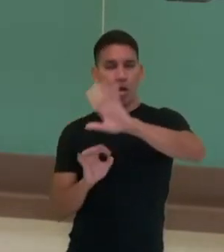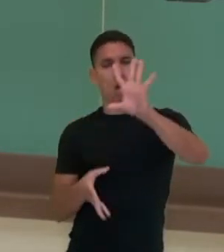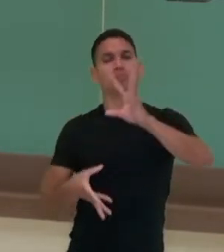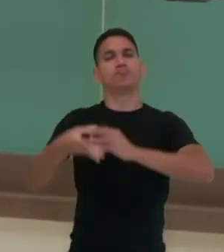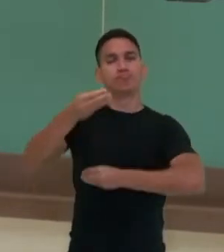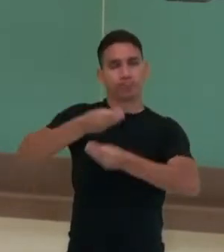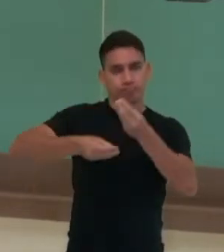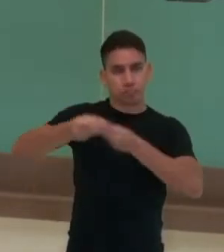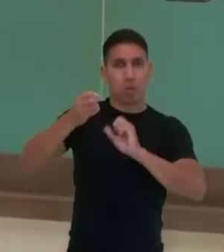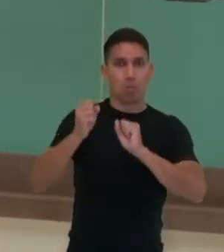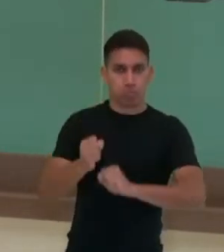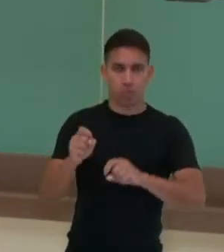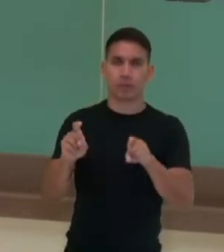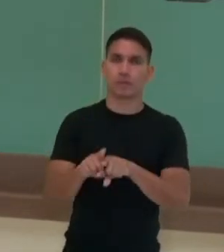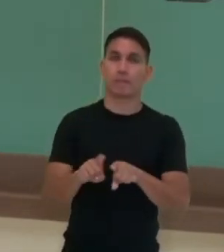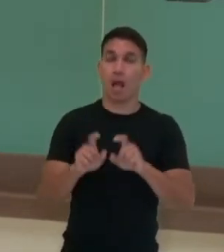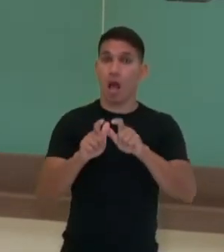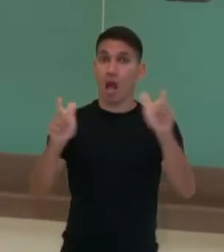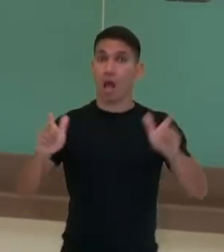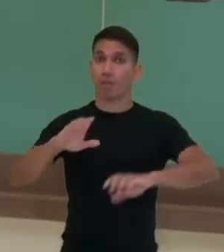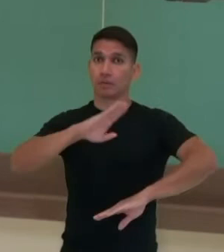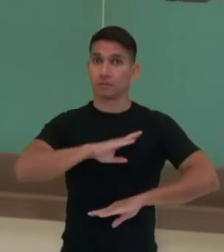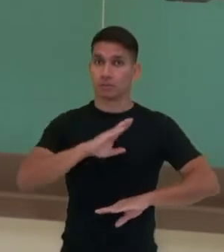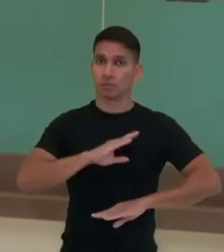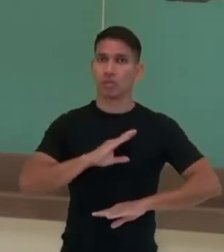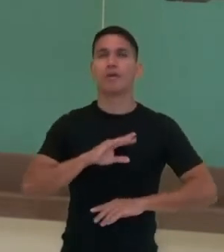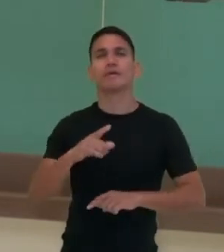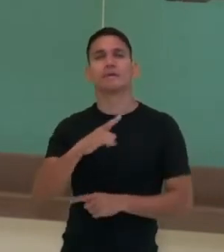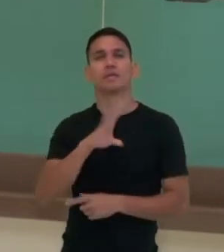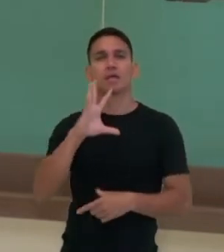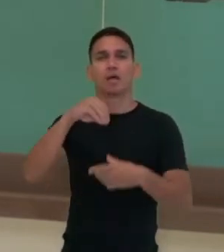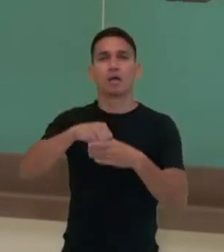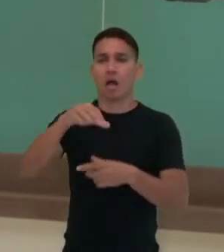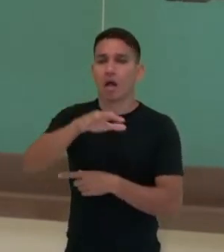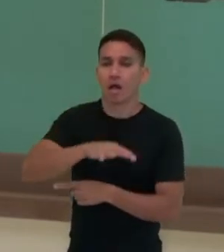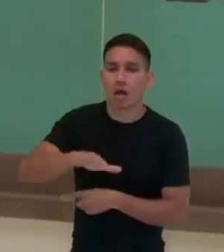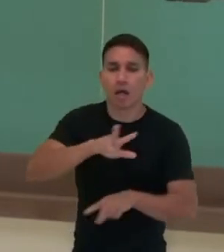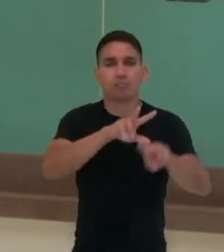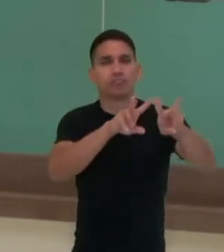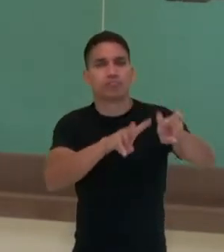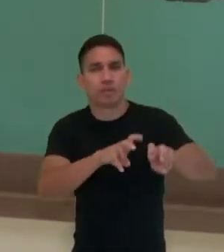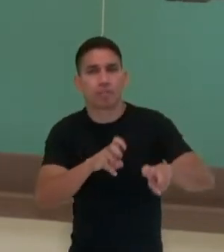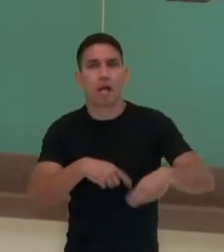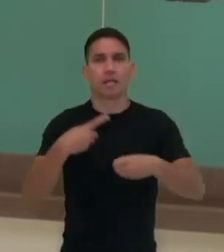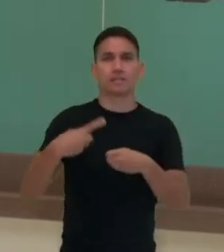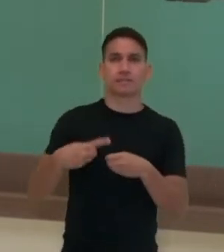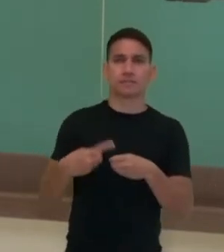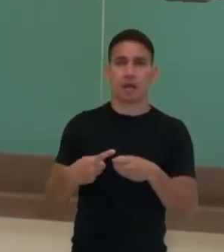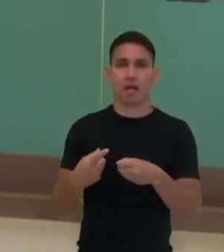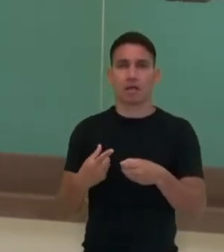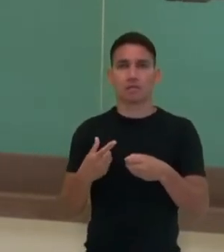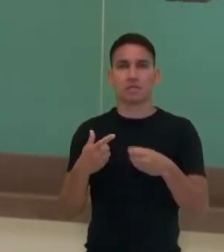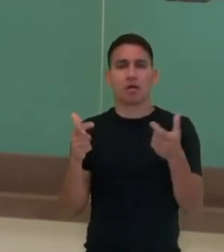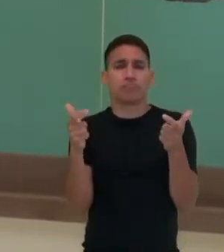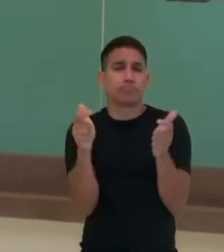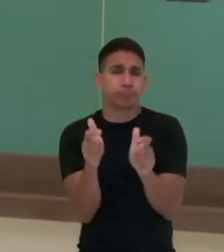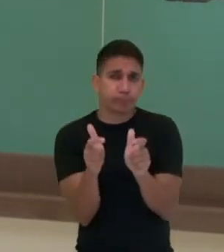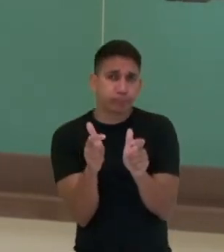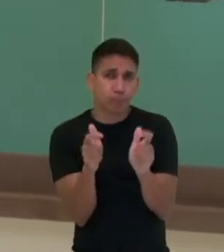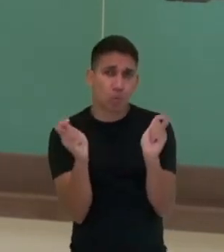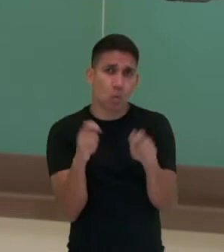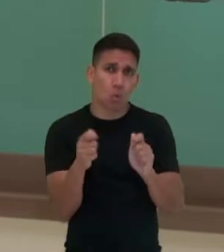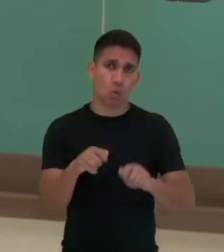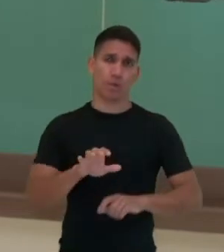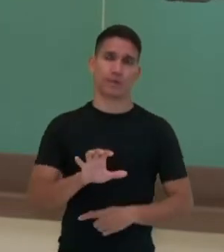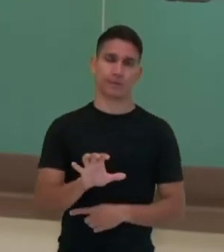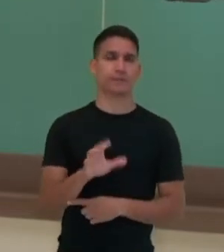A maioria dos causos ela tem como espaço o interior, por exemplo, pequenas cidades, tá?